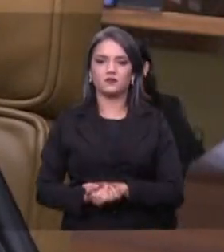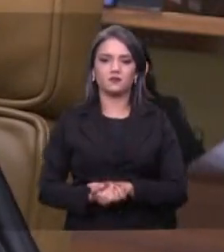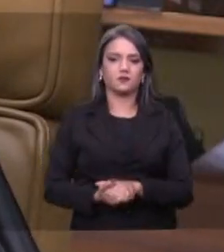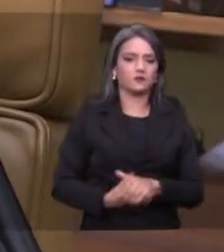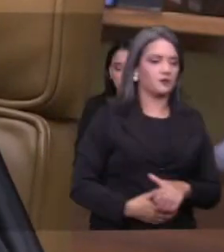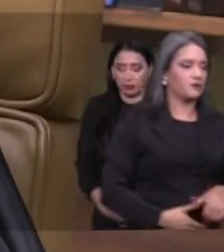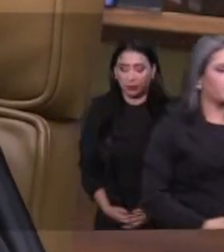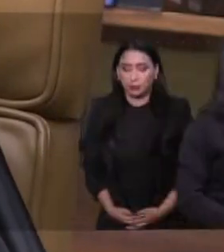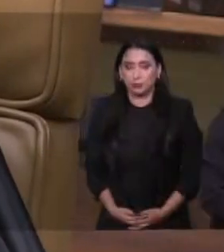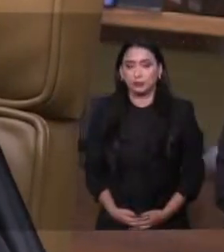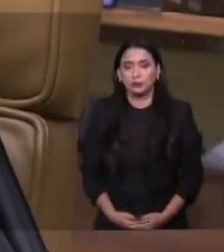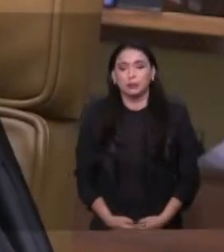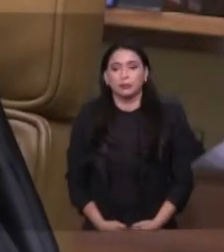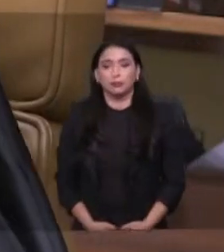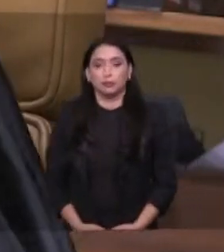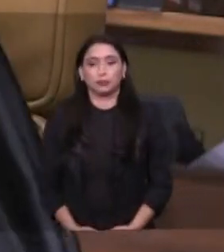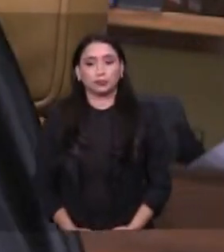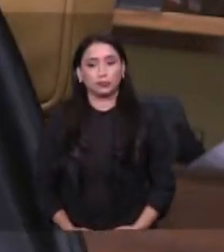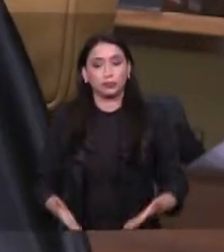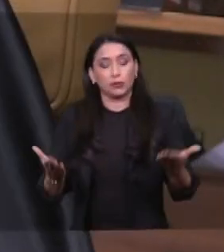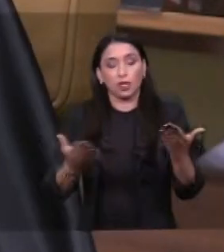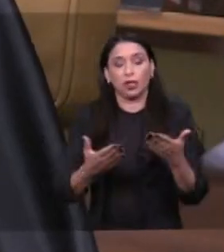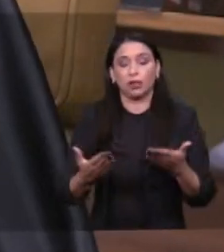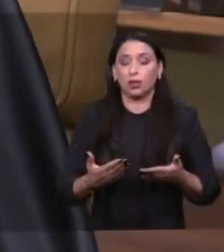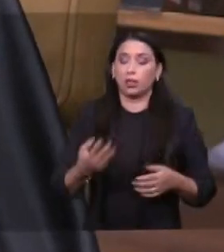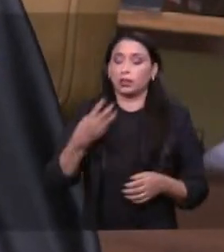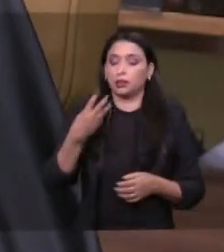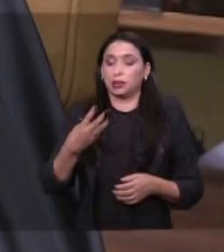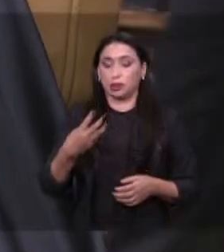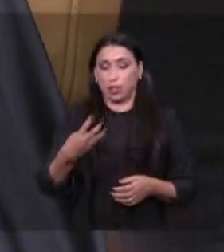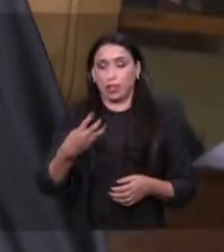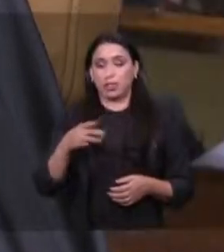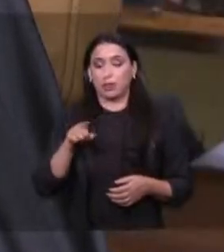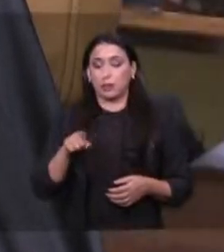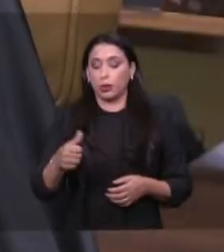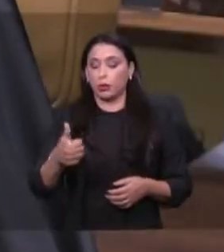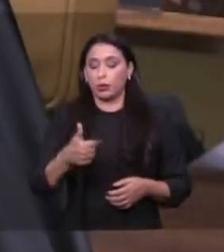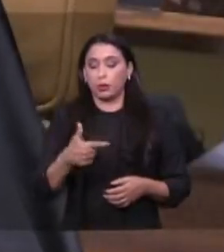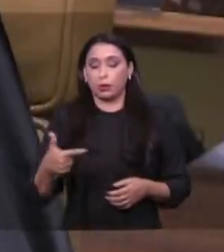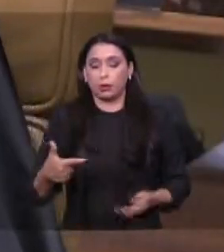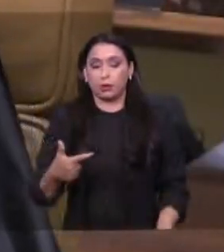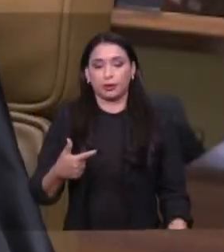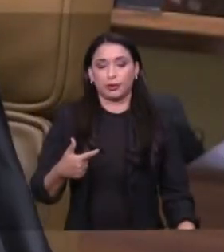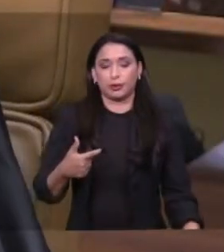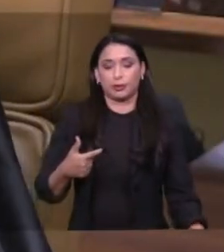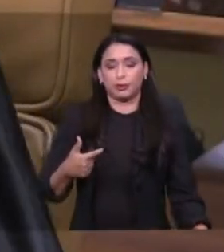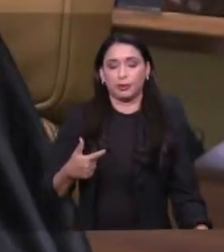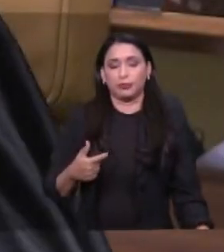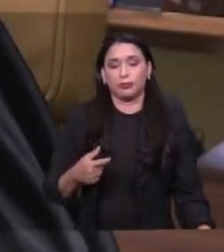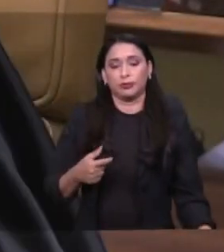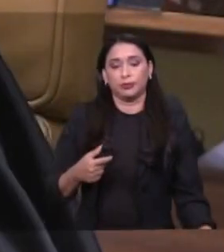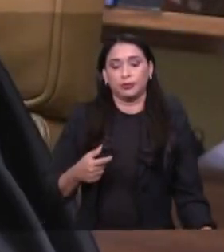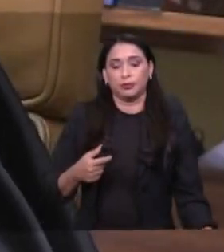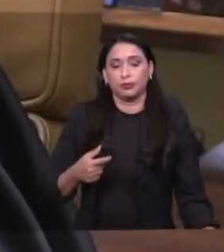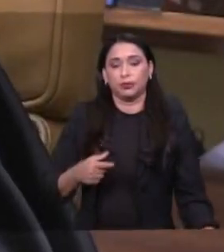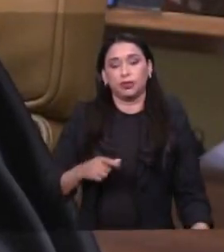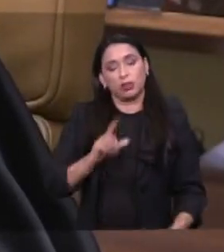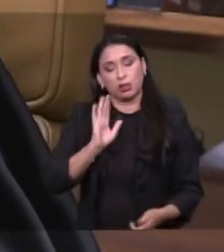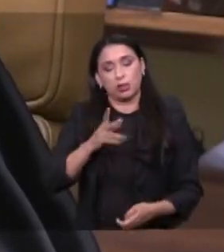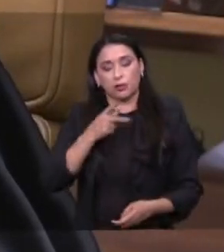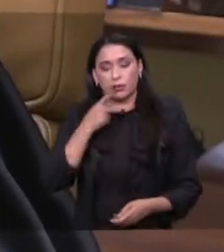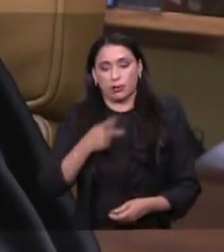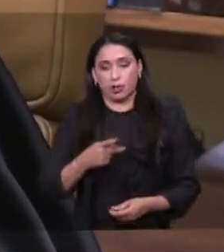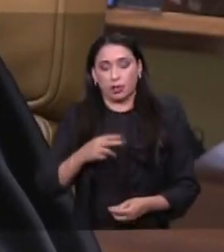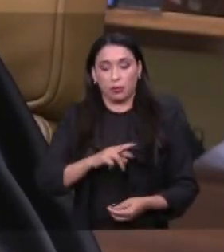Passo, então, agora ao item 3.12. Como eu disse, naquilo que eu acompanho o eminente relator, eu não faria divagações.